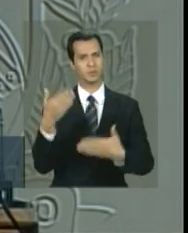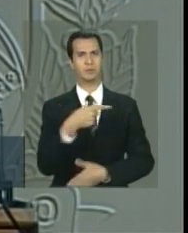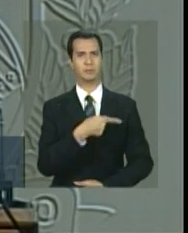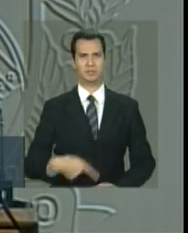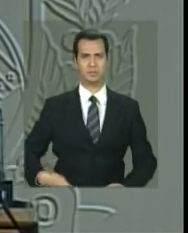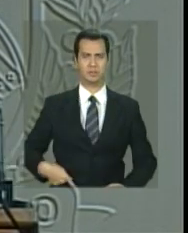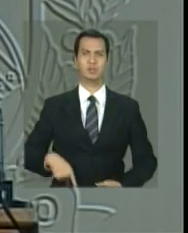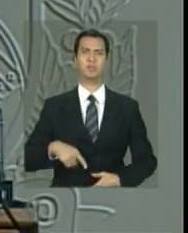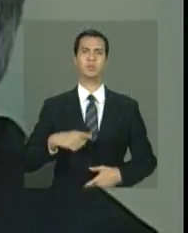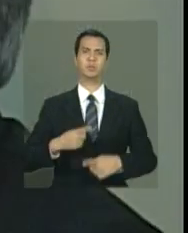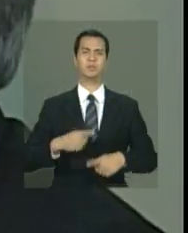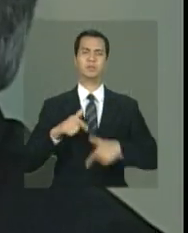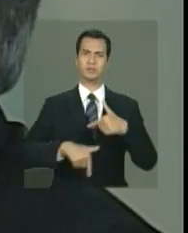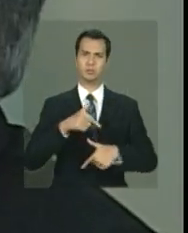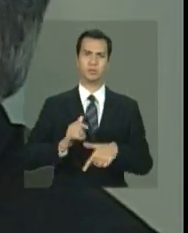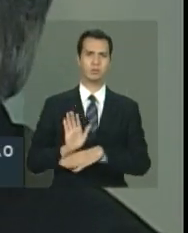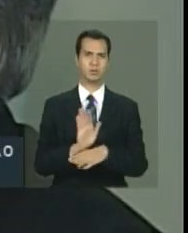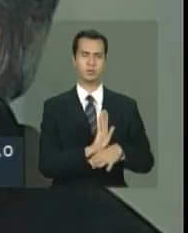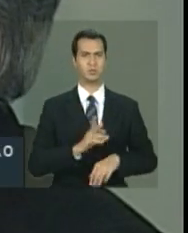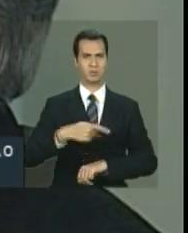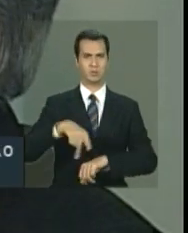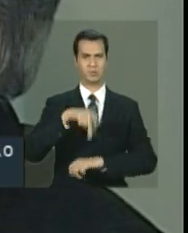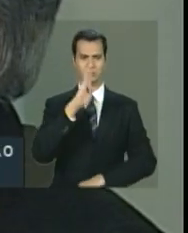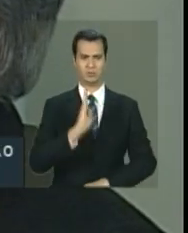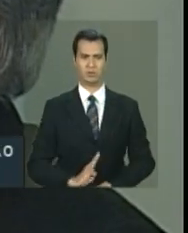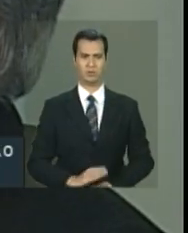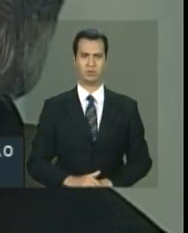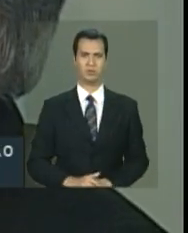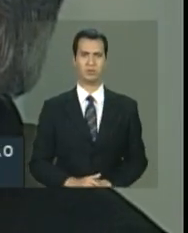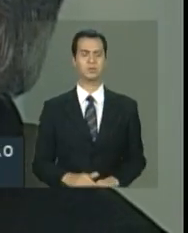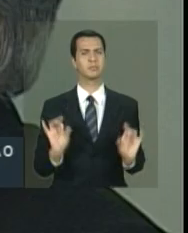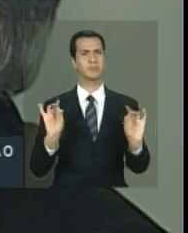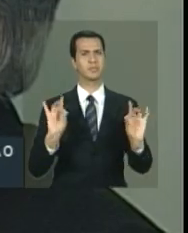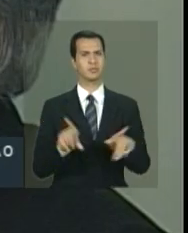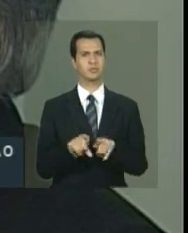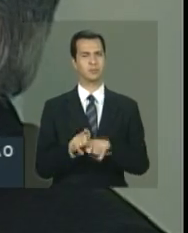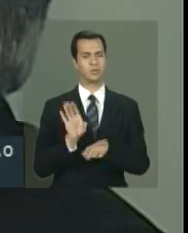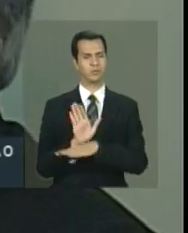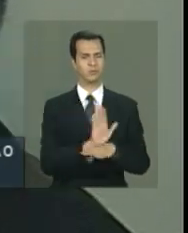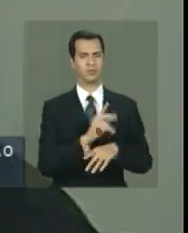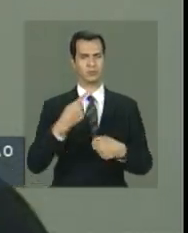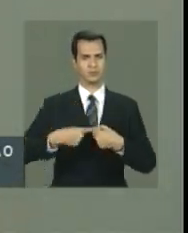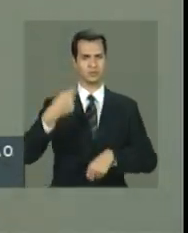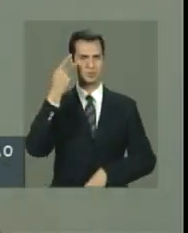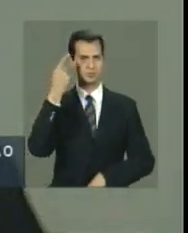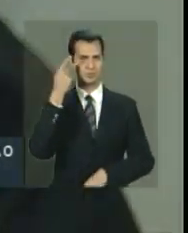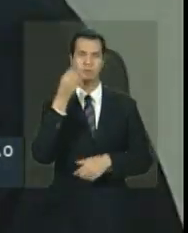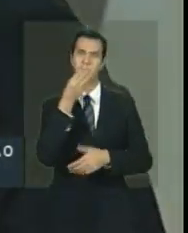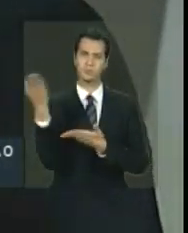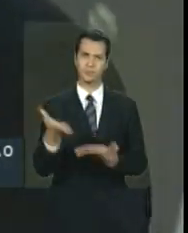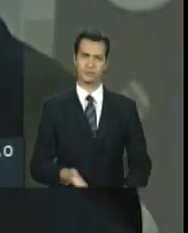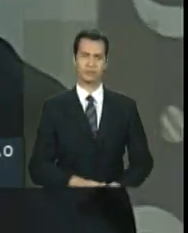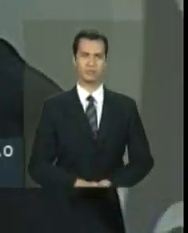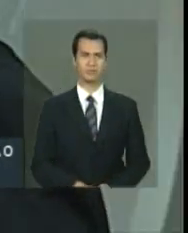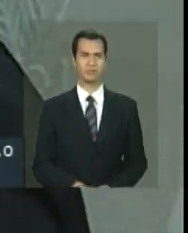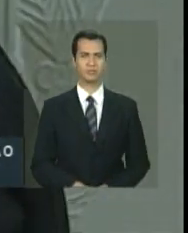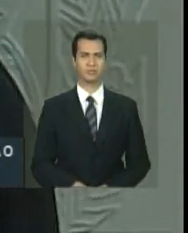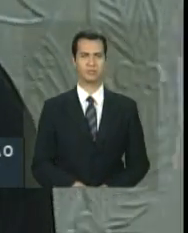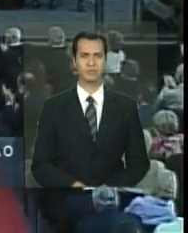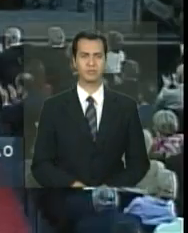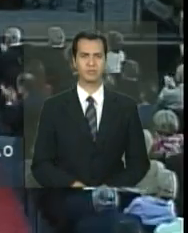tudo que faz pelo nosso país, em especial pela nossa cidade de São Paulo. Bem-vindo.